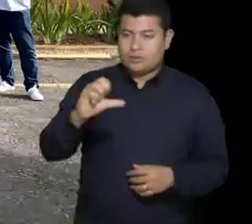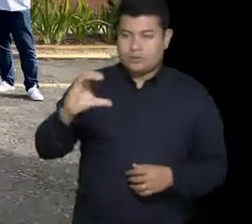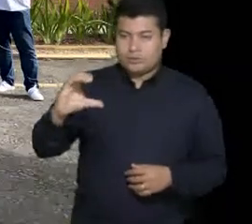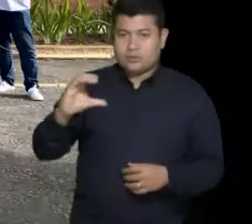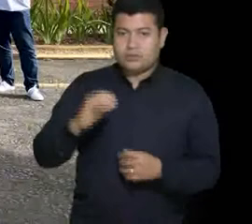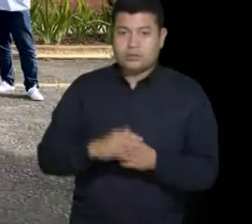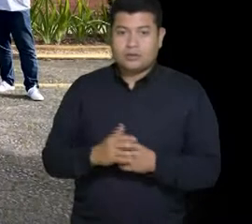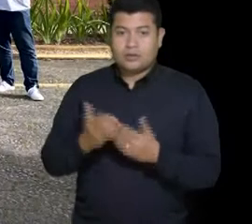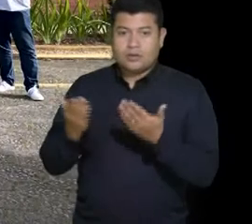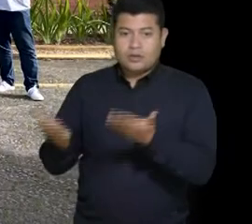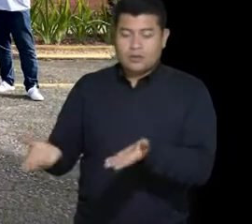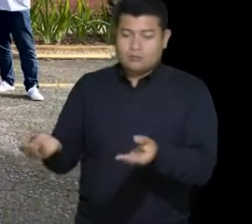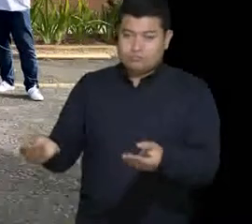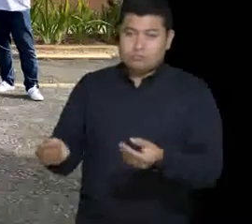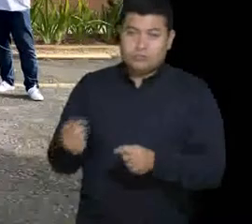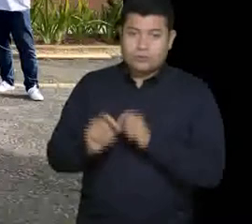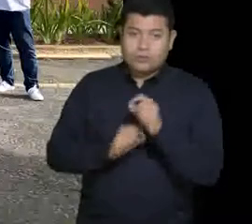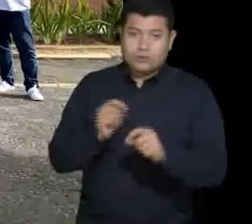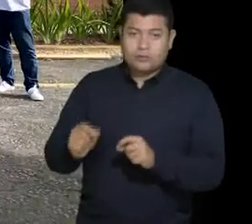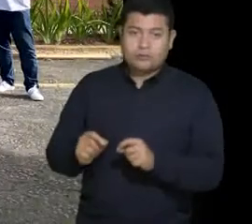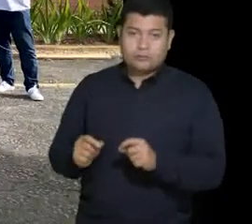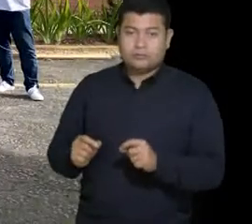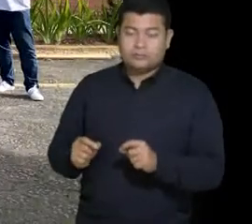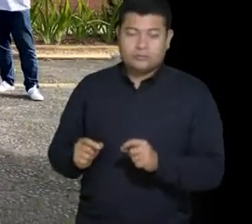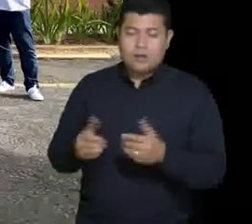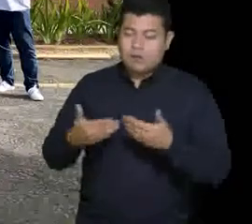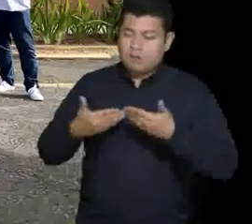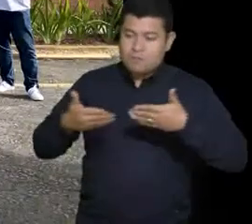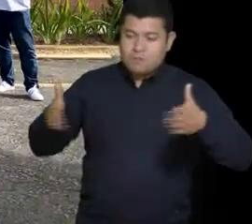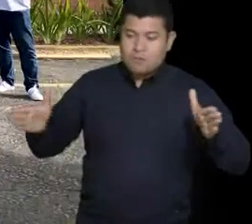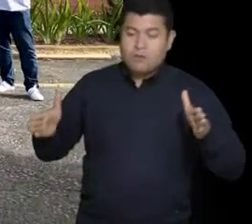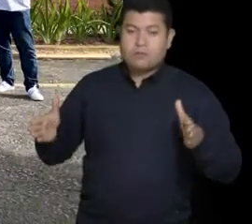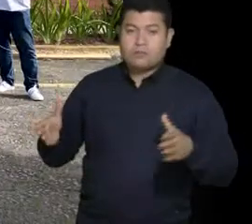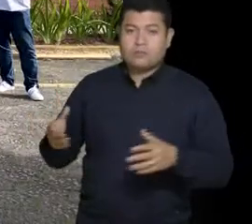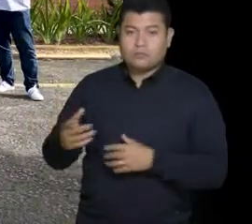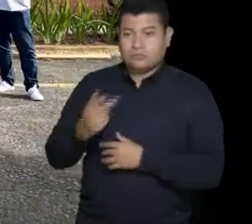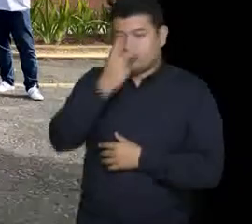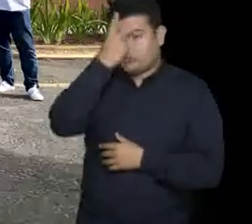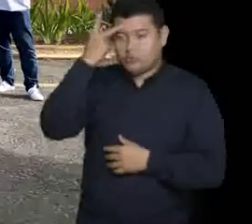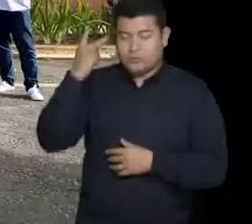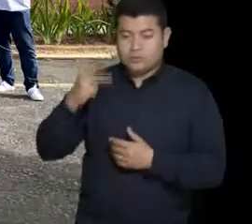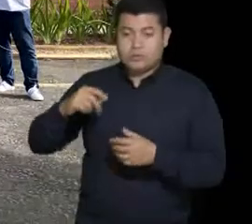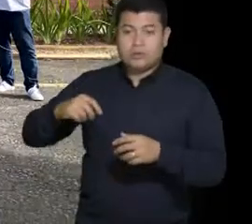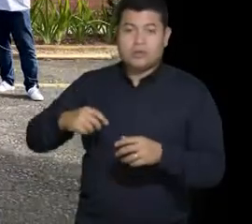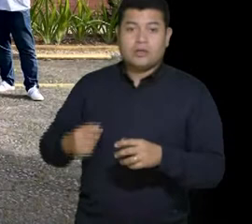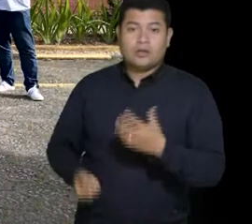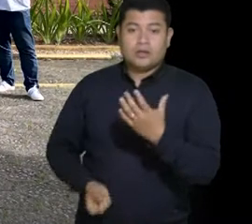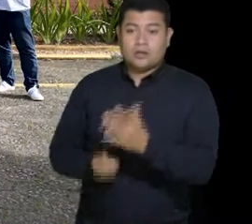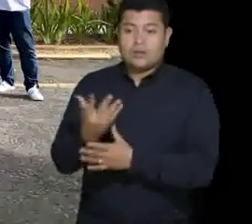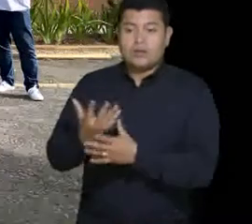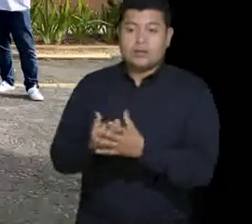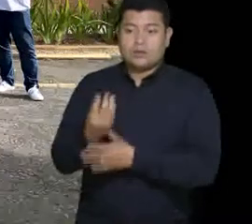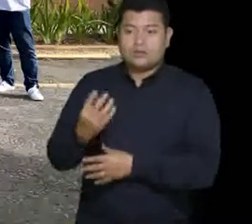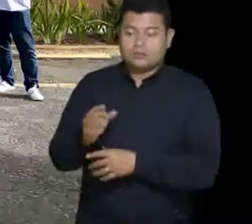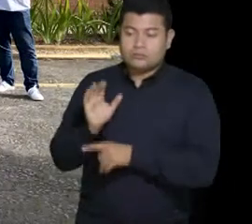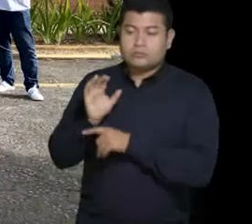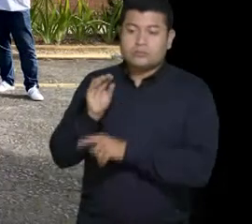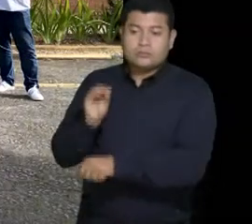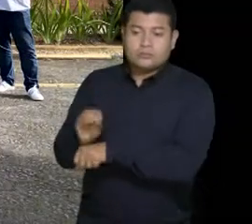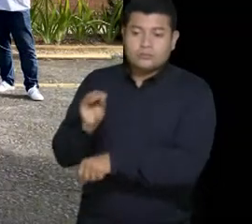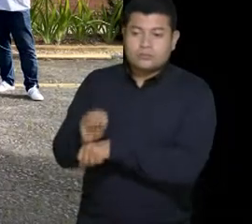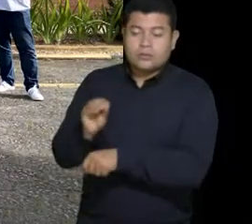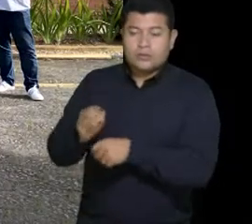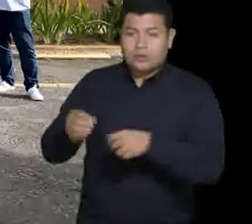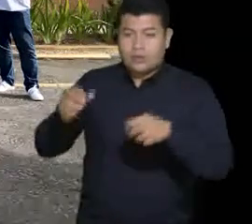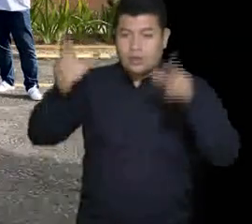recebido prontamente solicitamente os criadores de animais de cavalos